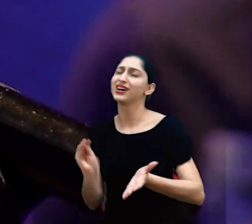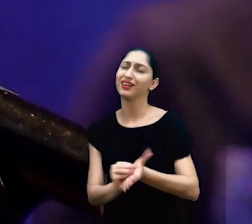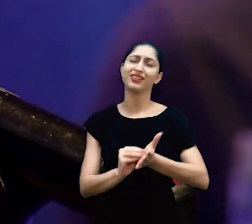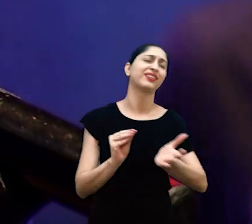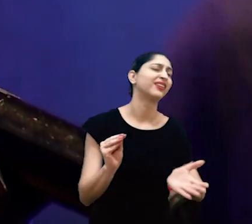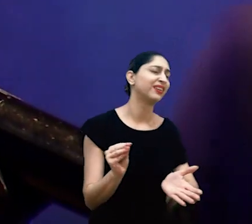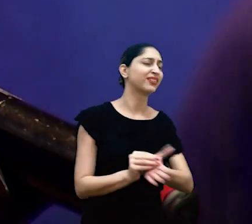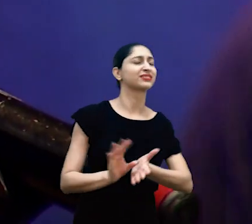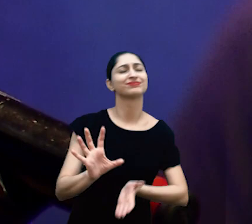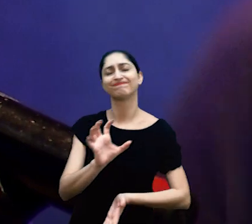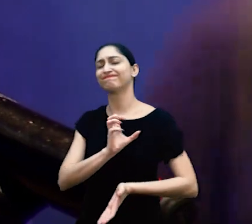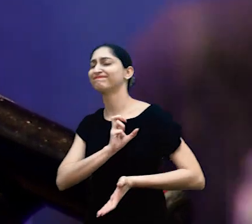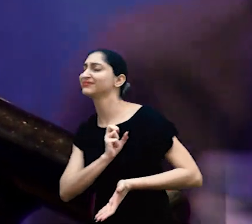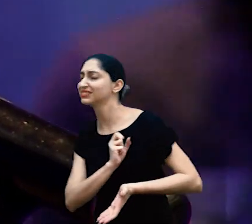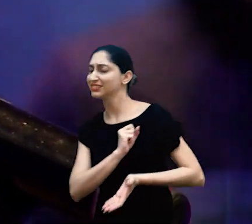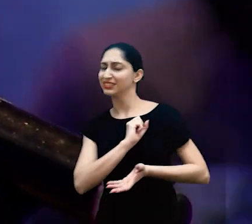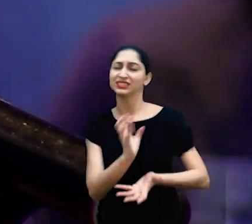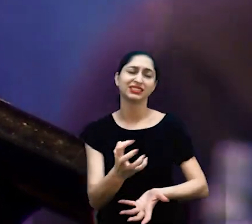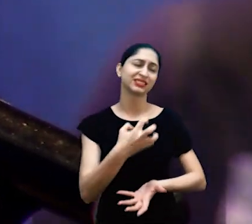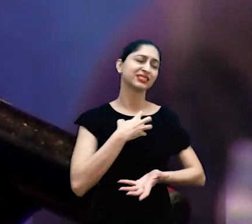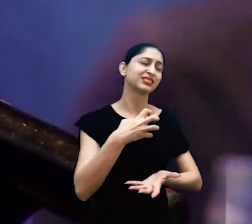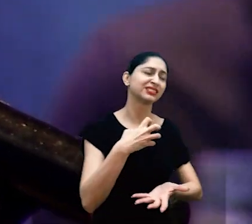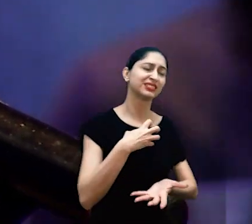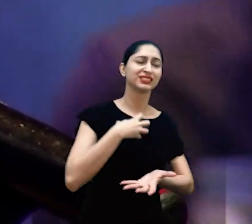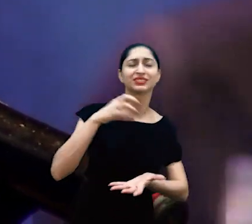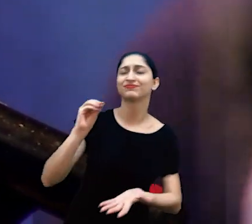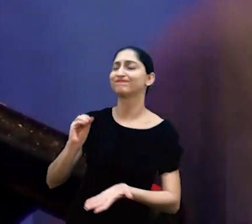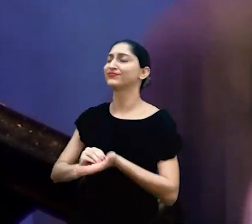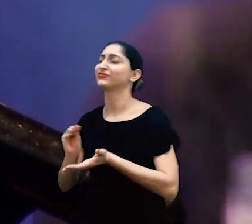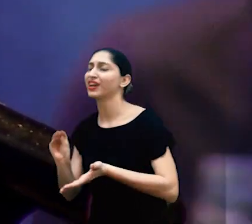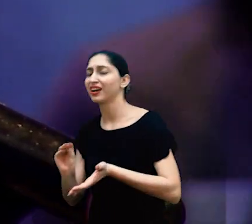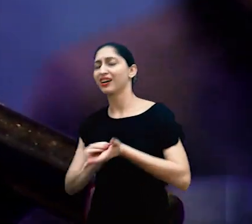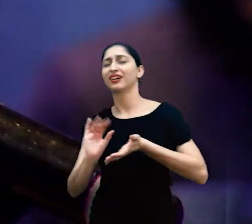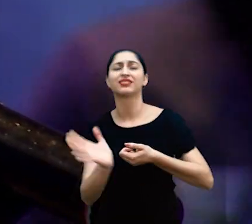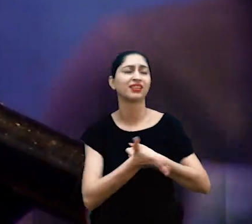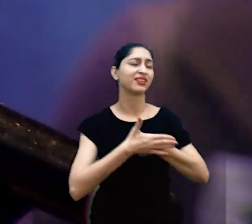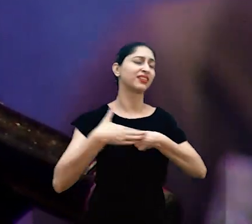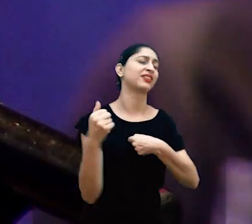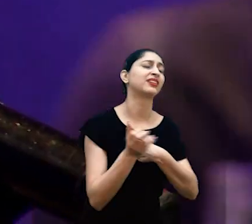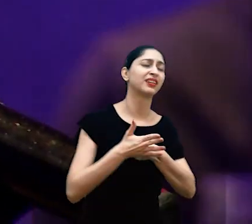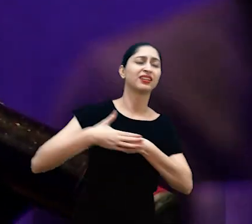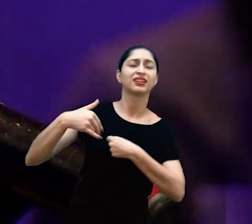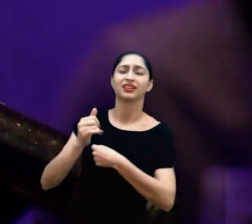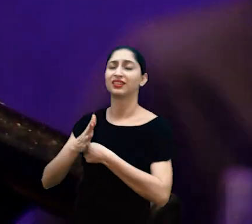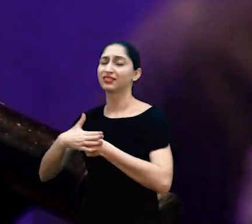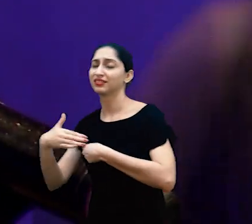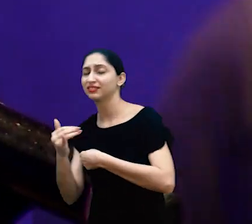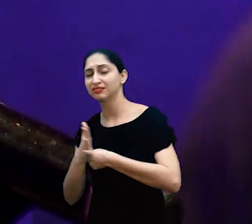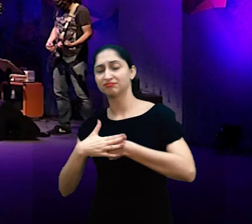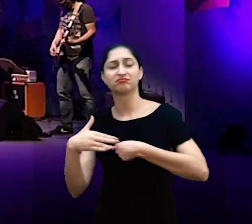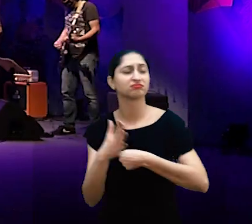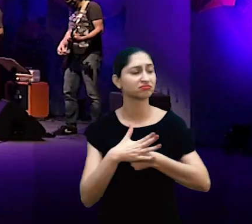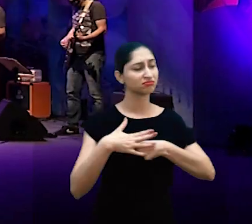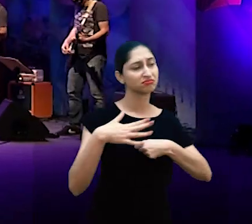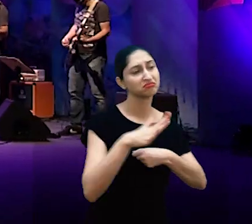Sinto de um bem, que falta me faz um xodó.